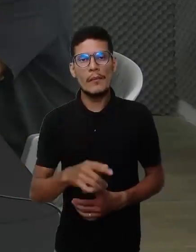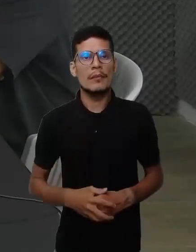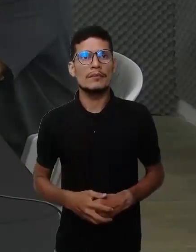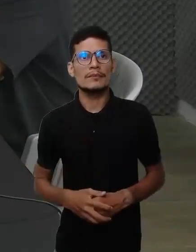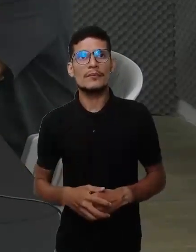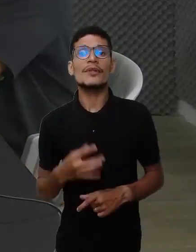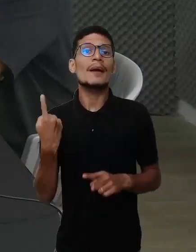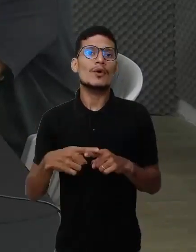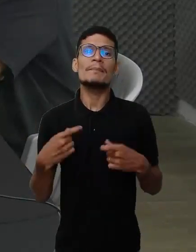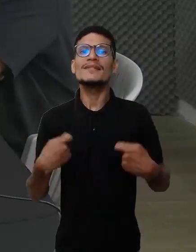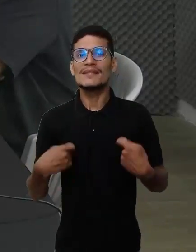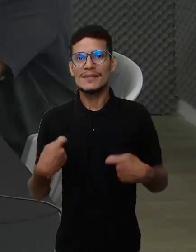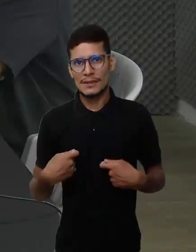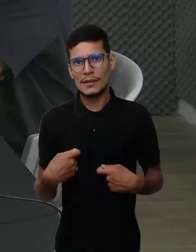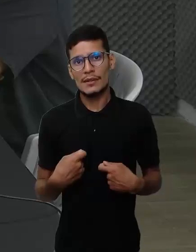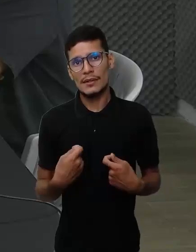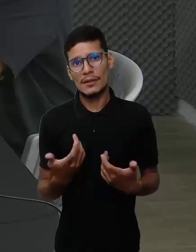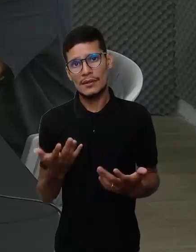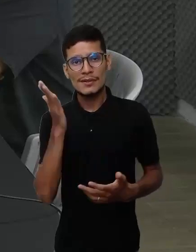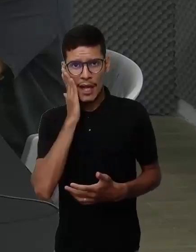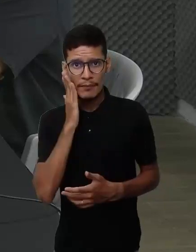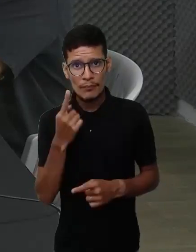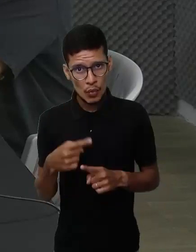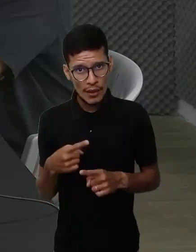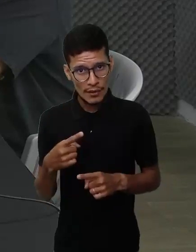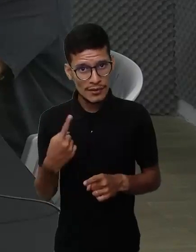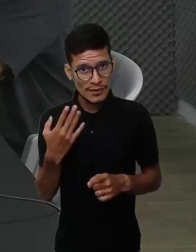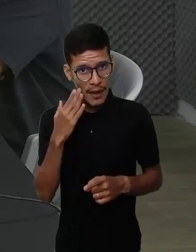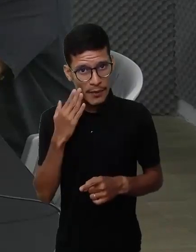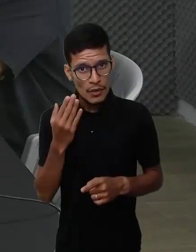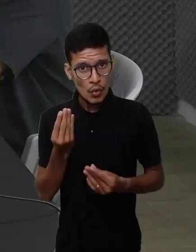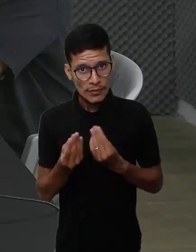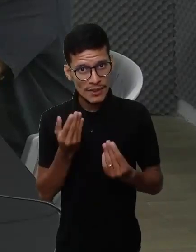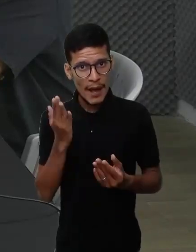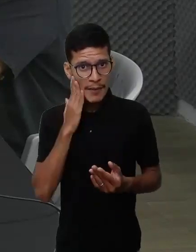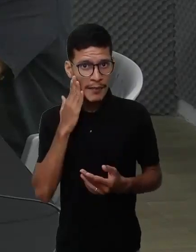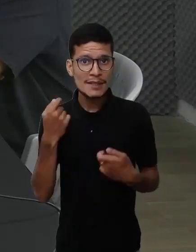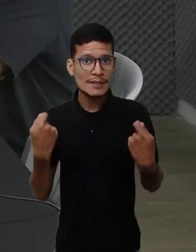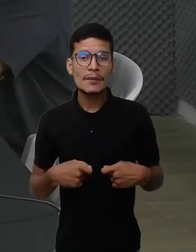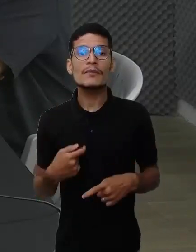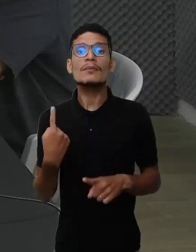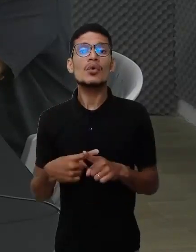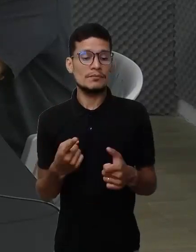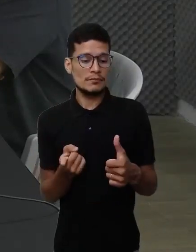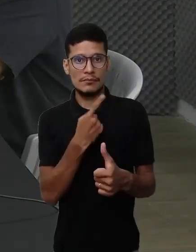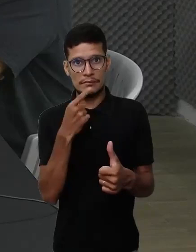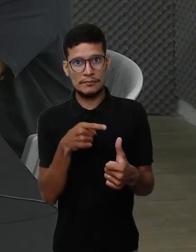É porque precisa. E sabe por quê? Sabe como é que a gente vê que precisa? Eu vou dar um exemplo. Primeiro, é preciso que se